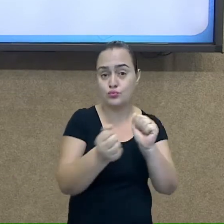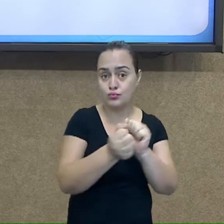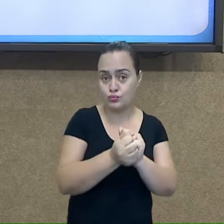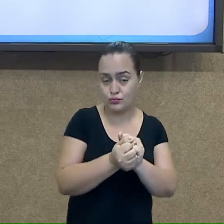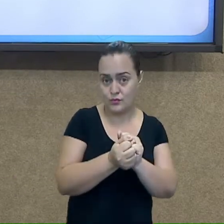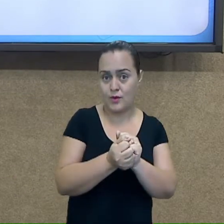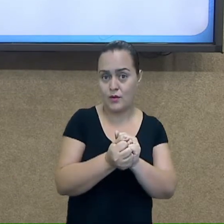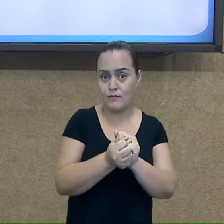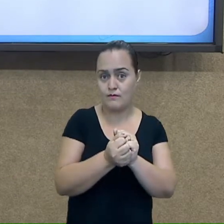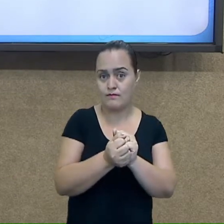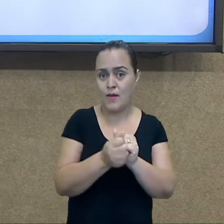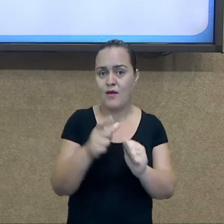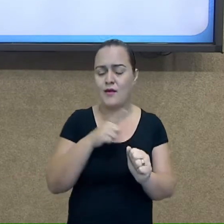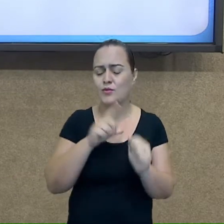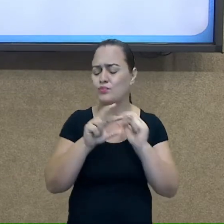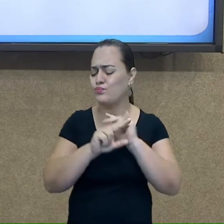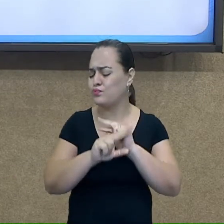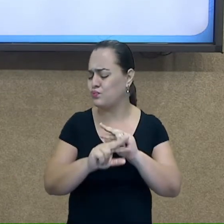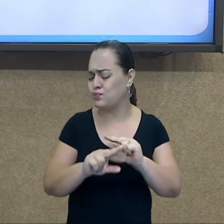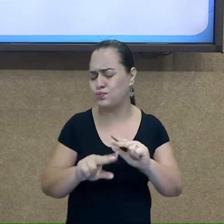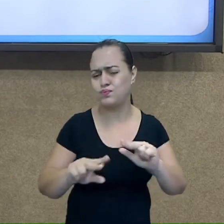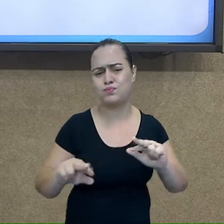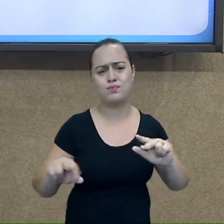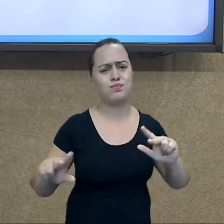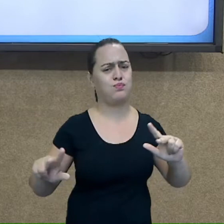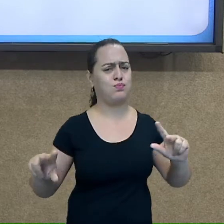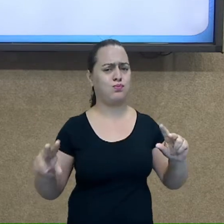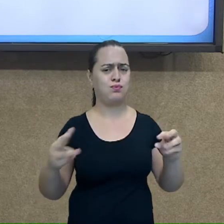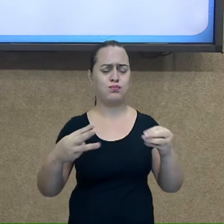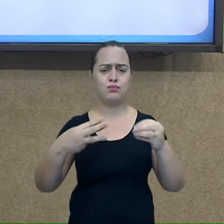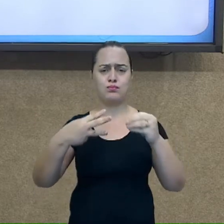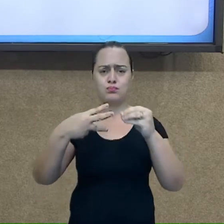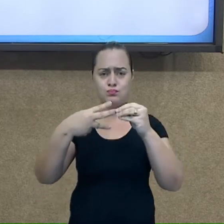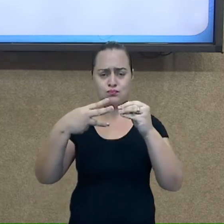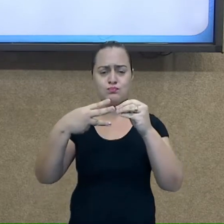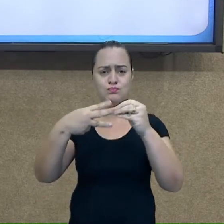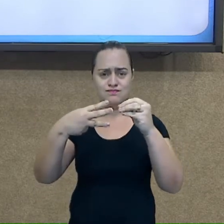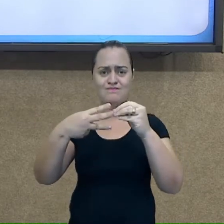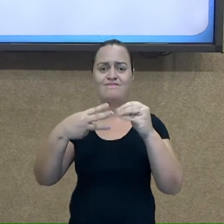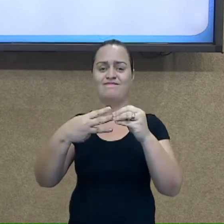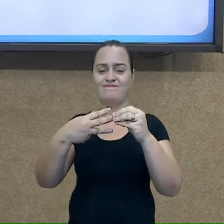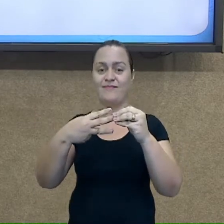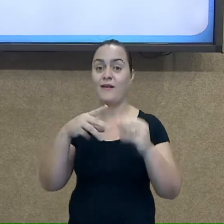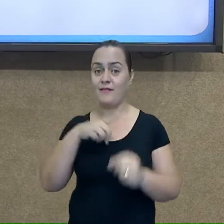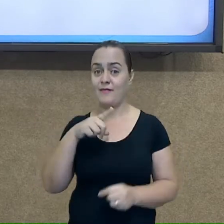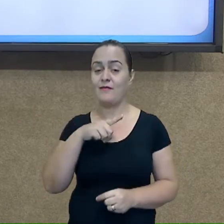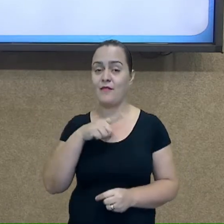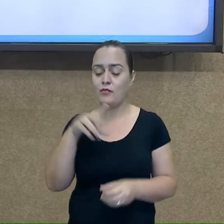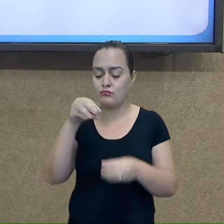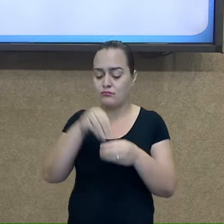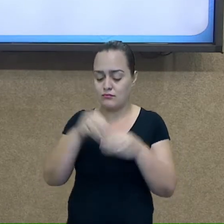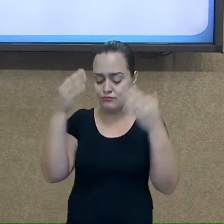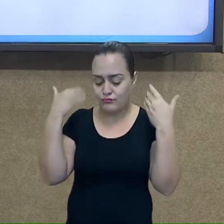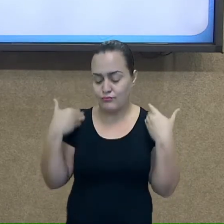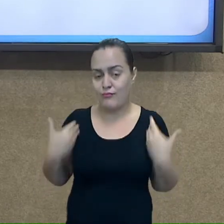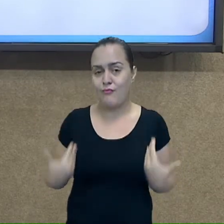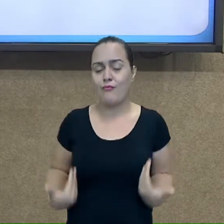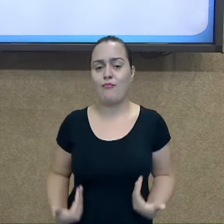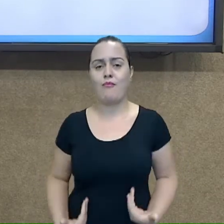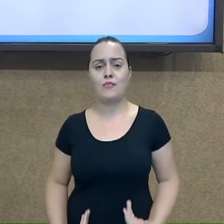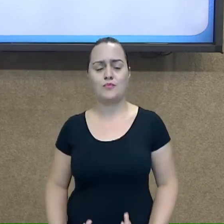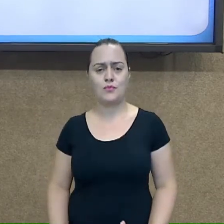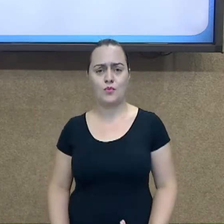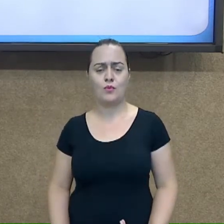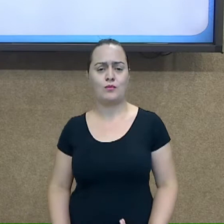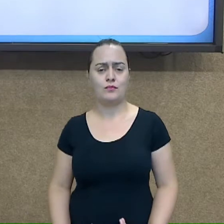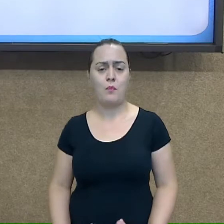nós teremos muitas células, inclusive nós temos mais células no nosso organismo do que